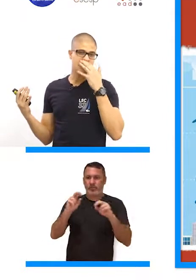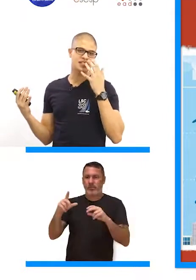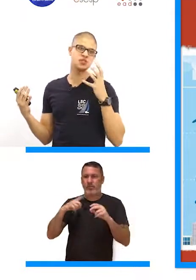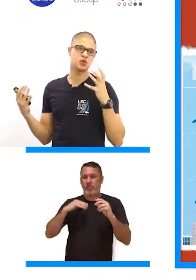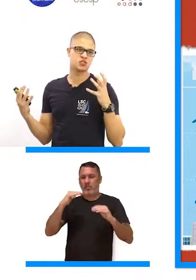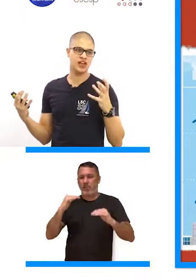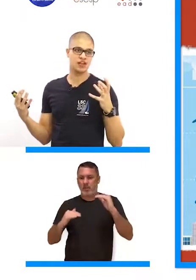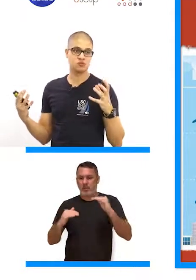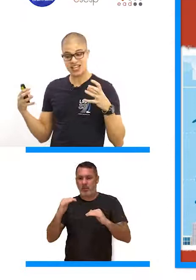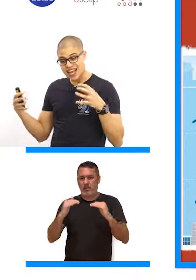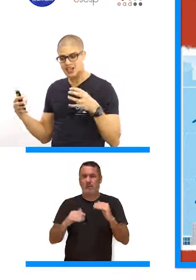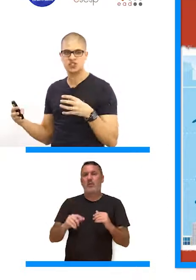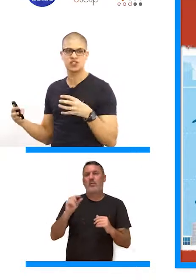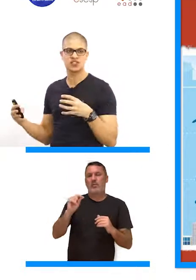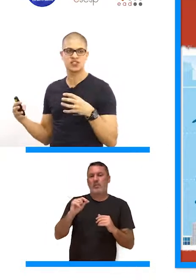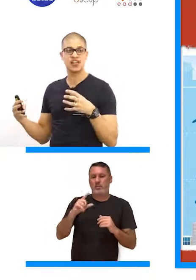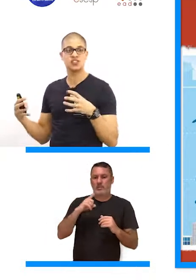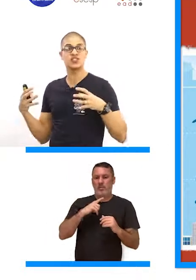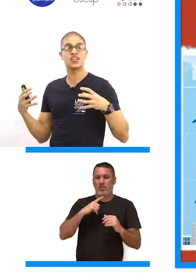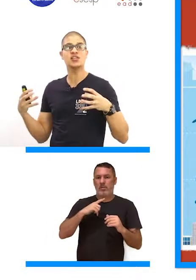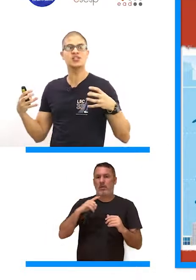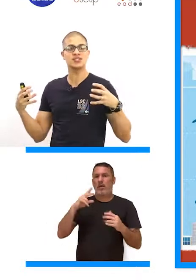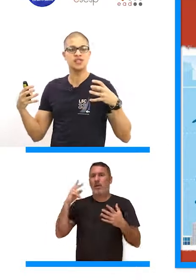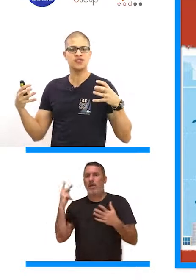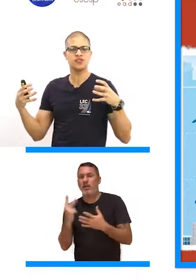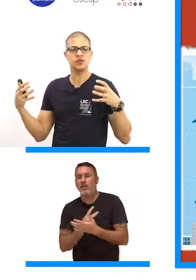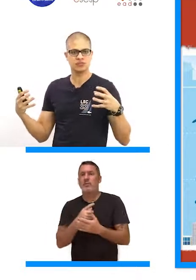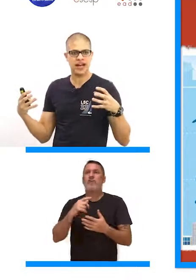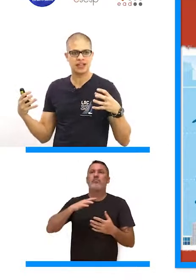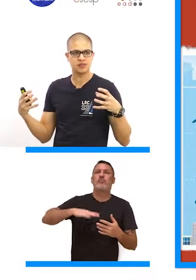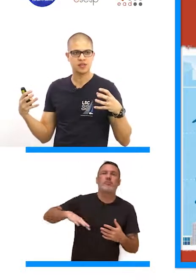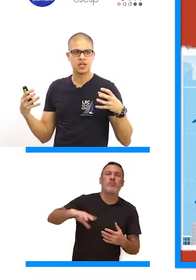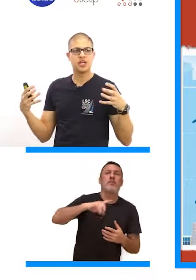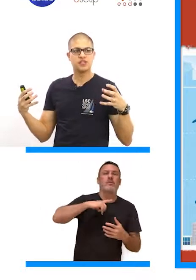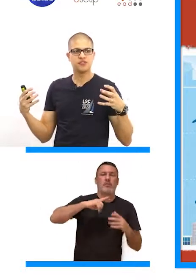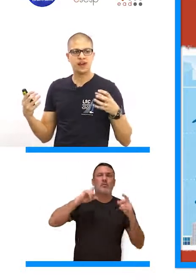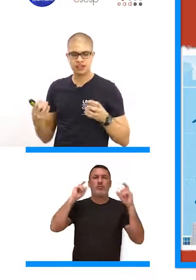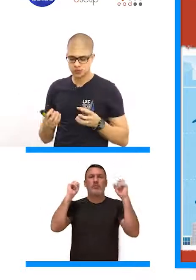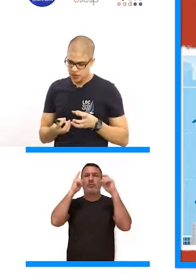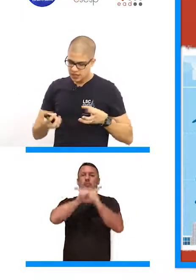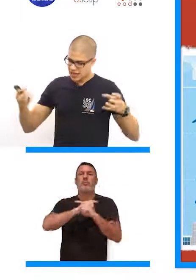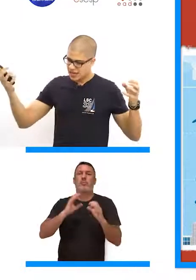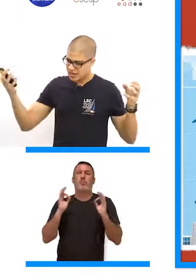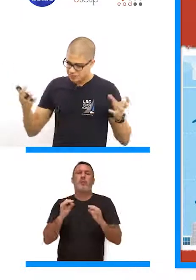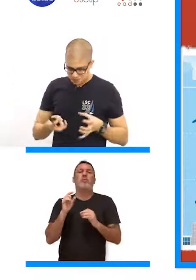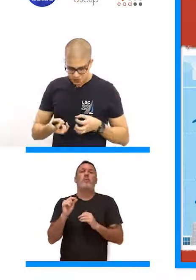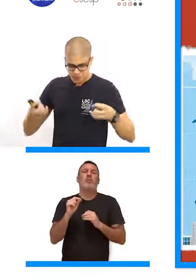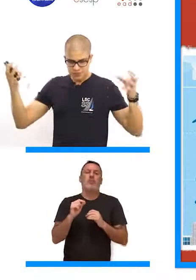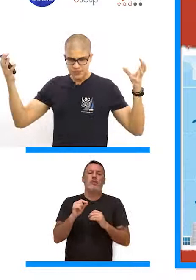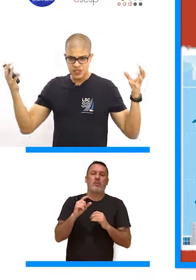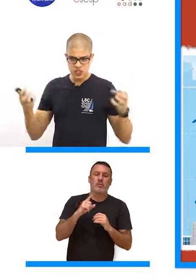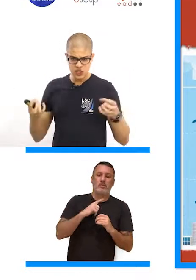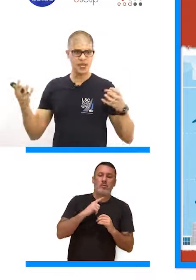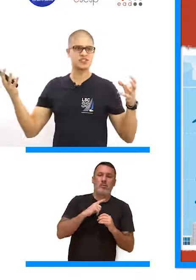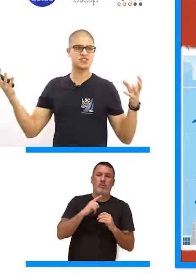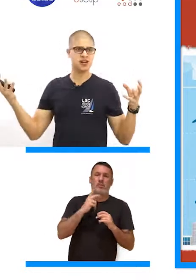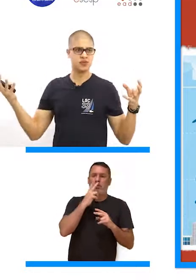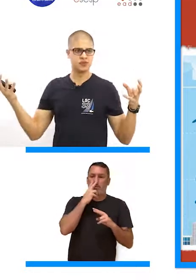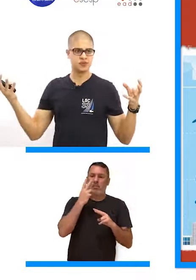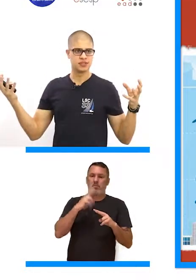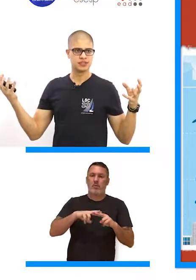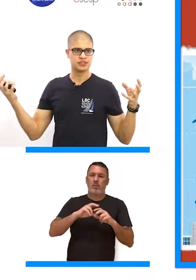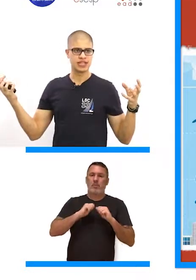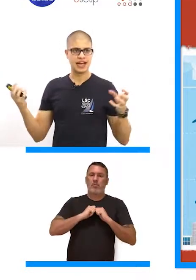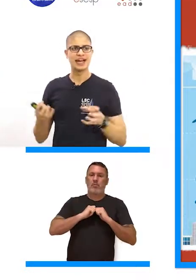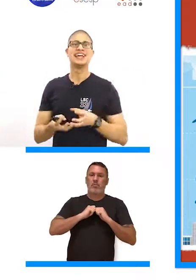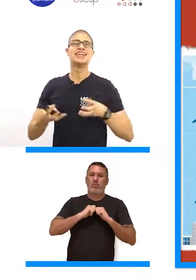baixos níveis atmosféricos, estes têm dificultado, de fato, a